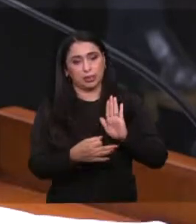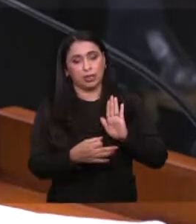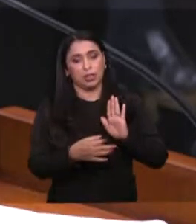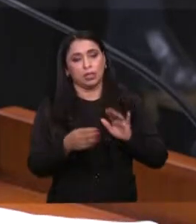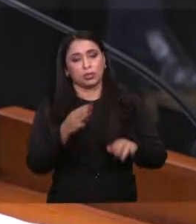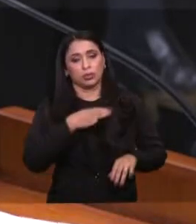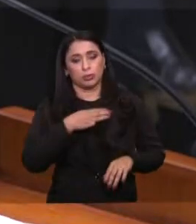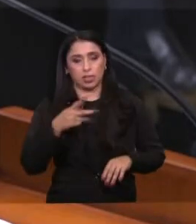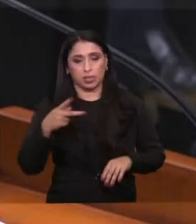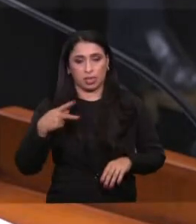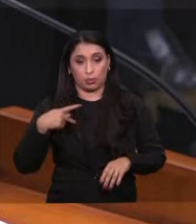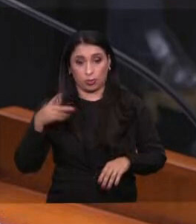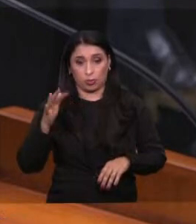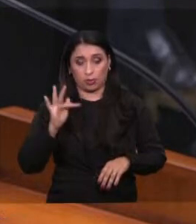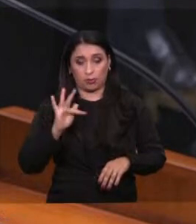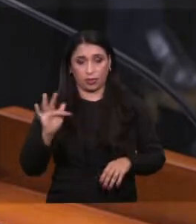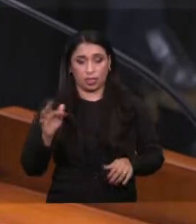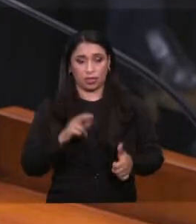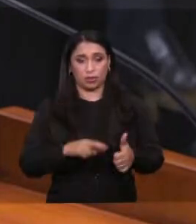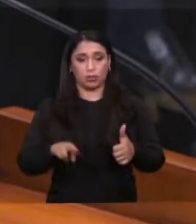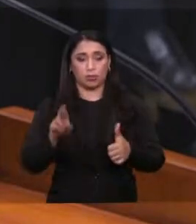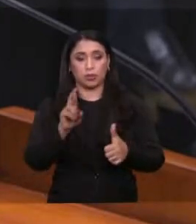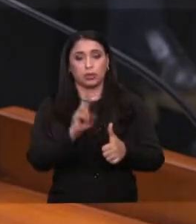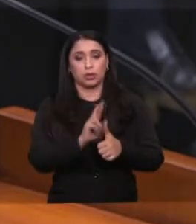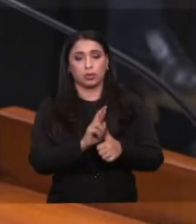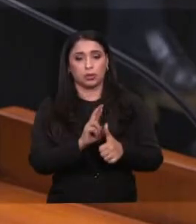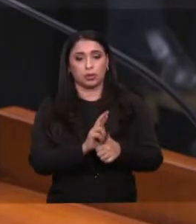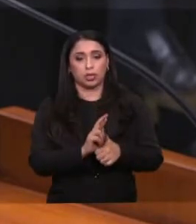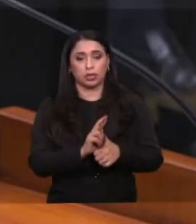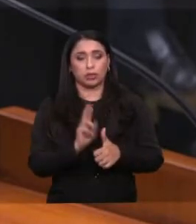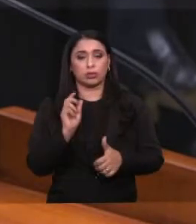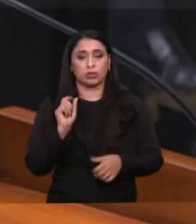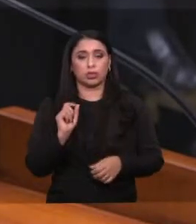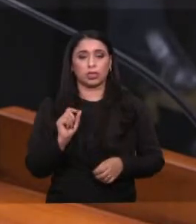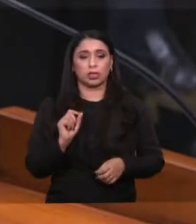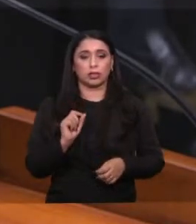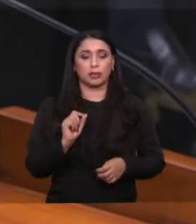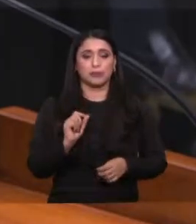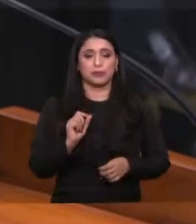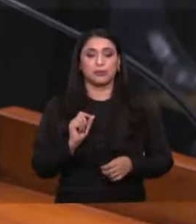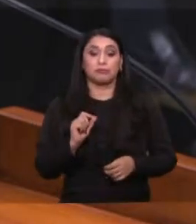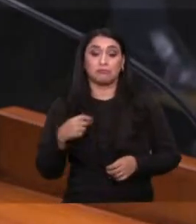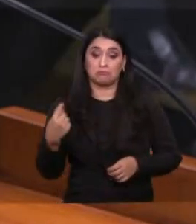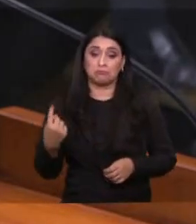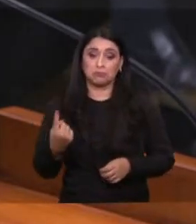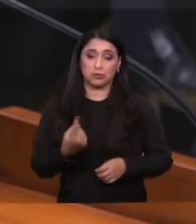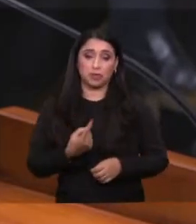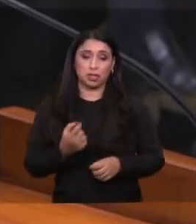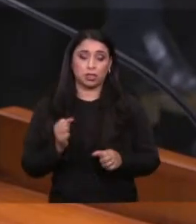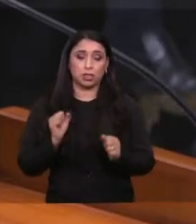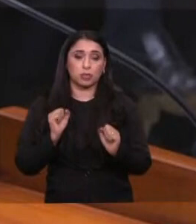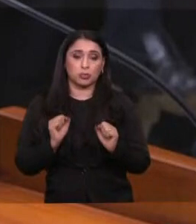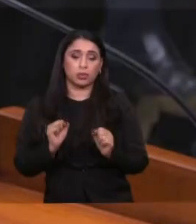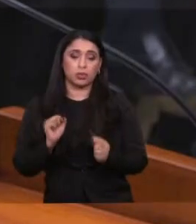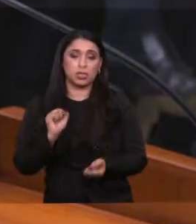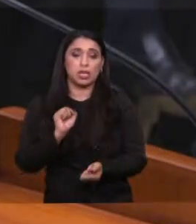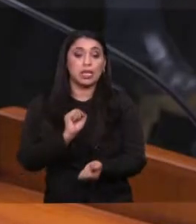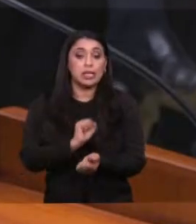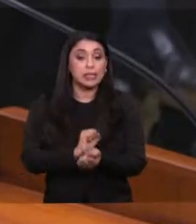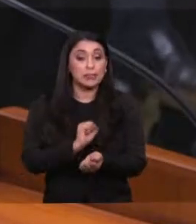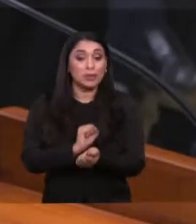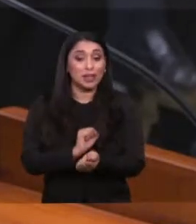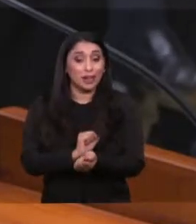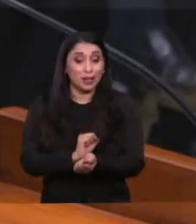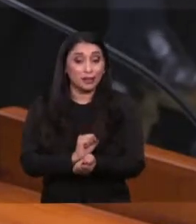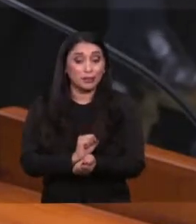do Ministério Público Federal, do Procurador-Geral da República, no sentido de que aguardemos, então